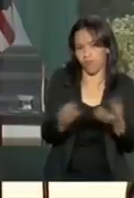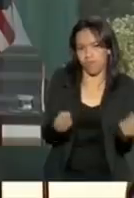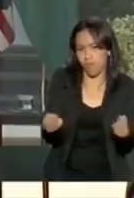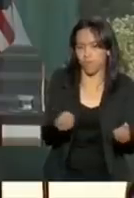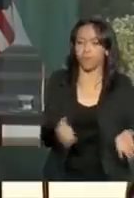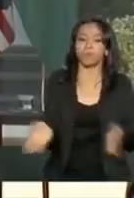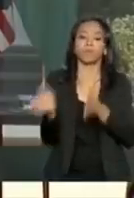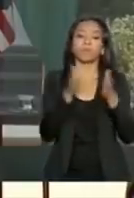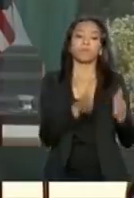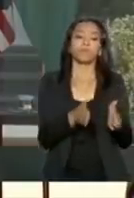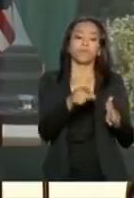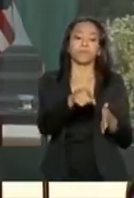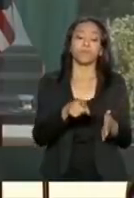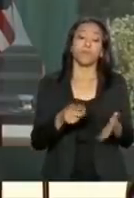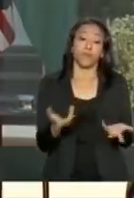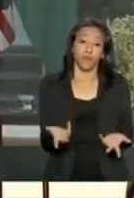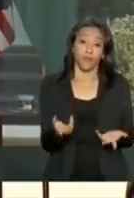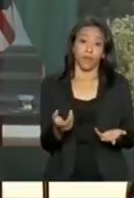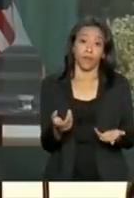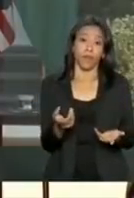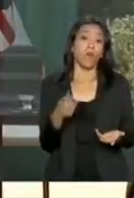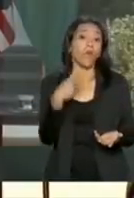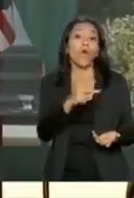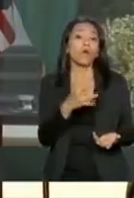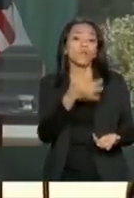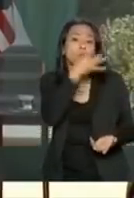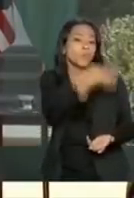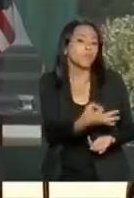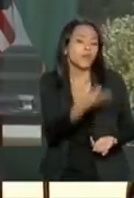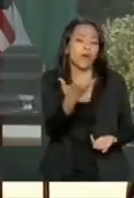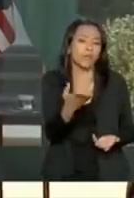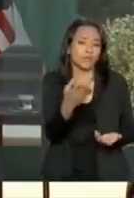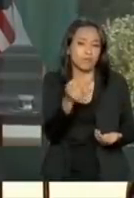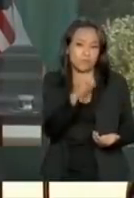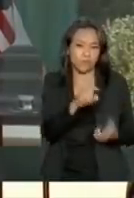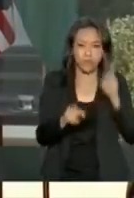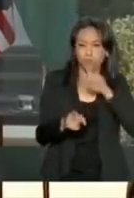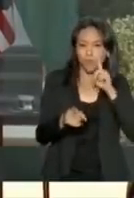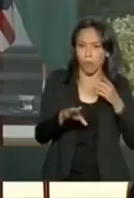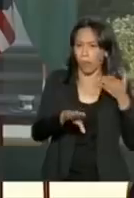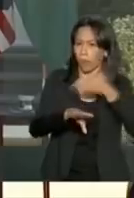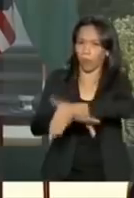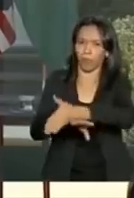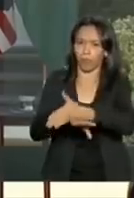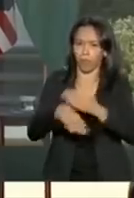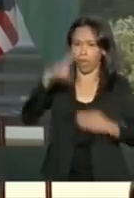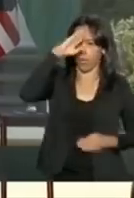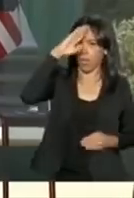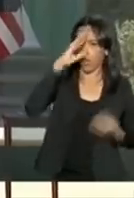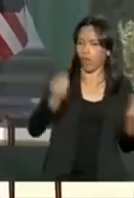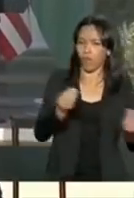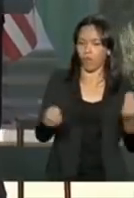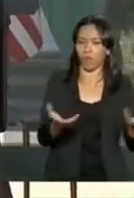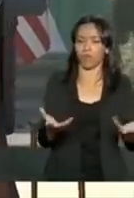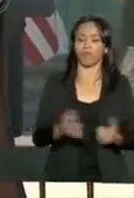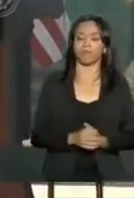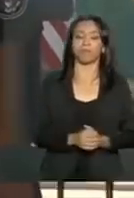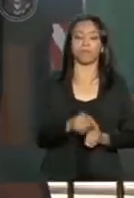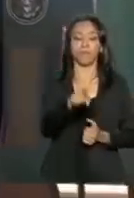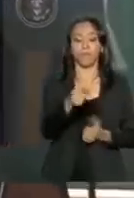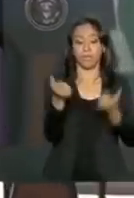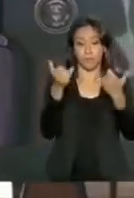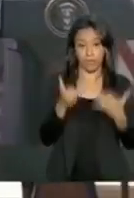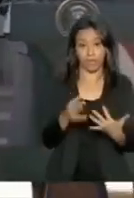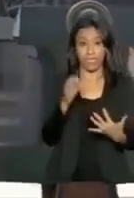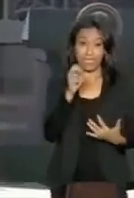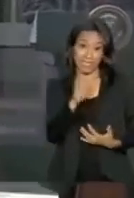fizerem uma intervenção militar na Venezuela, qual é a posição do Brasil com relação a isso? Tem certas questões que, se